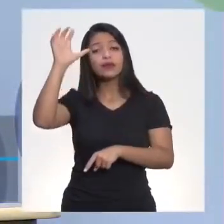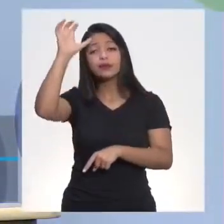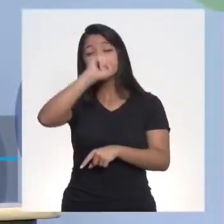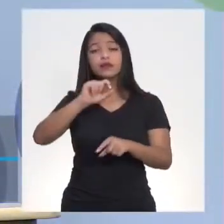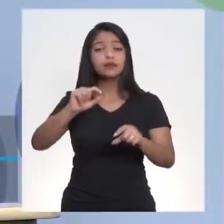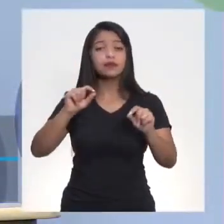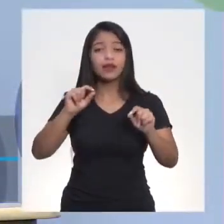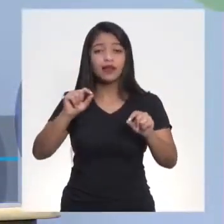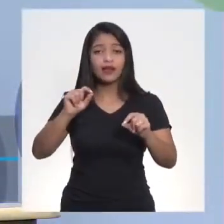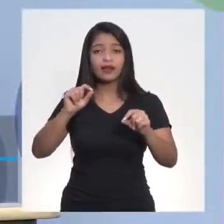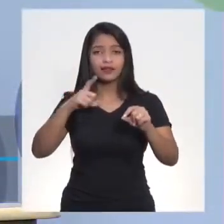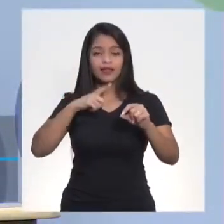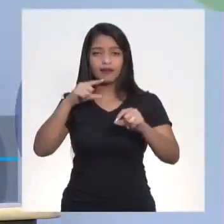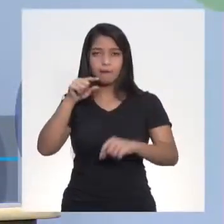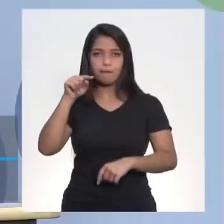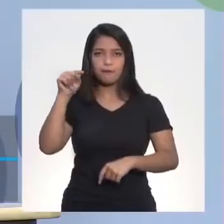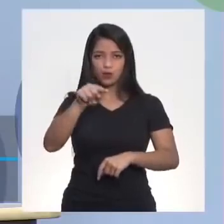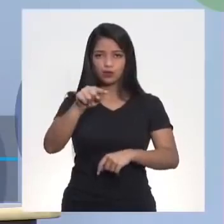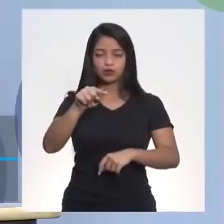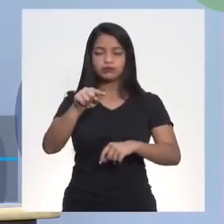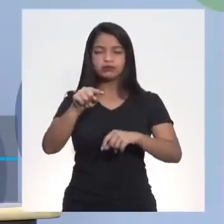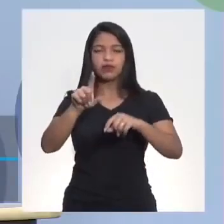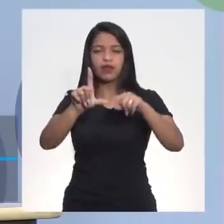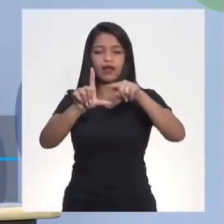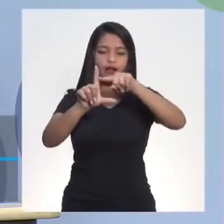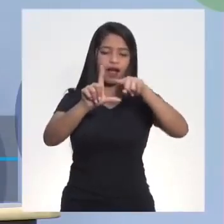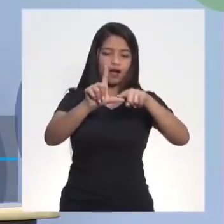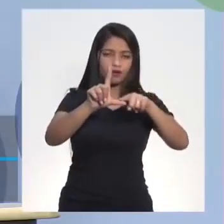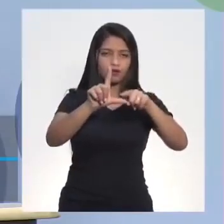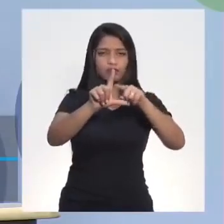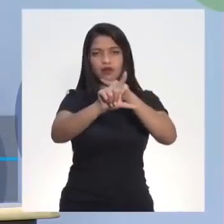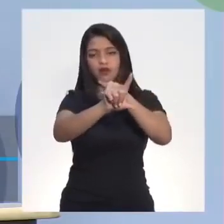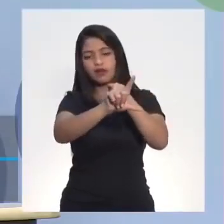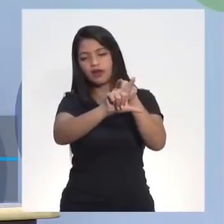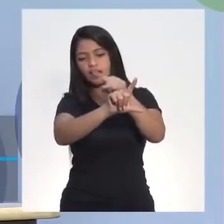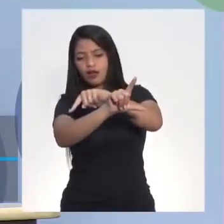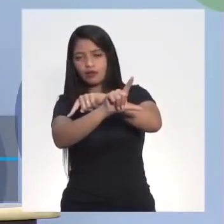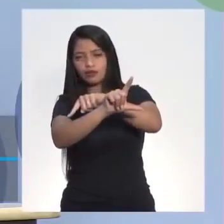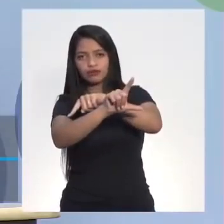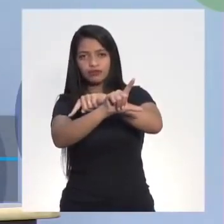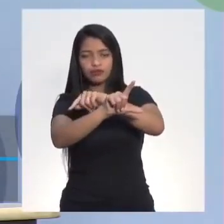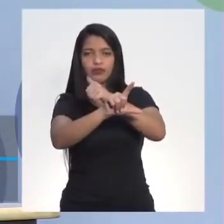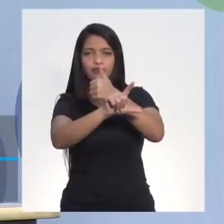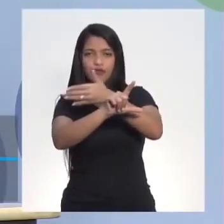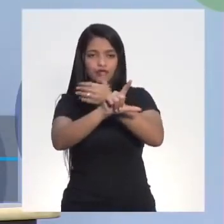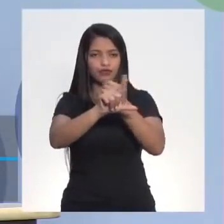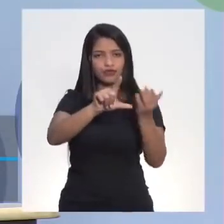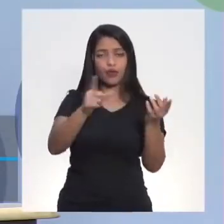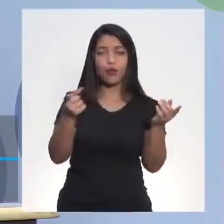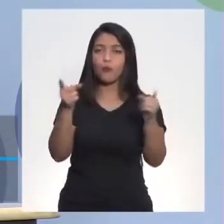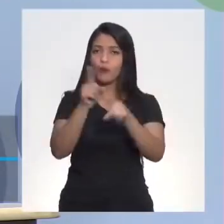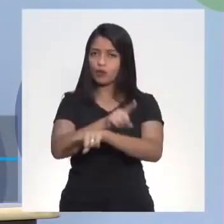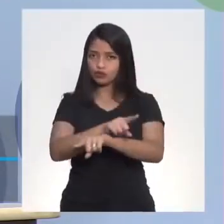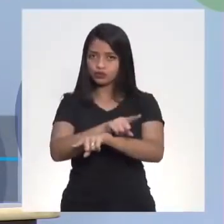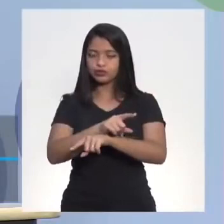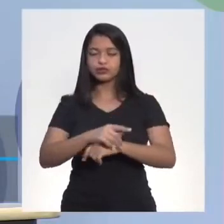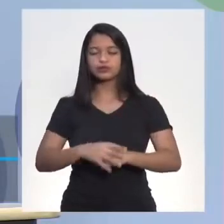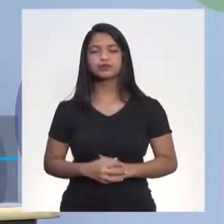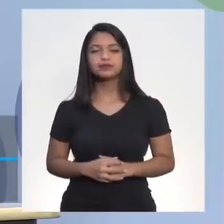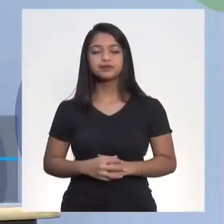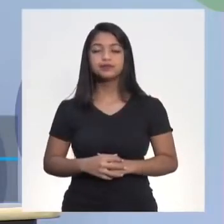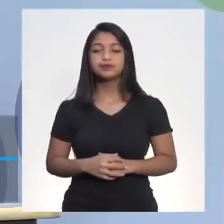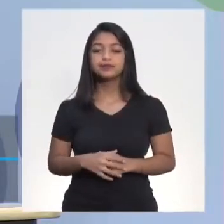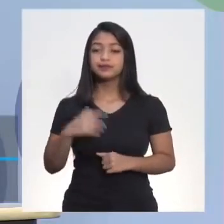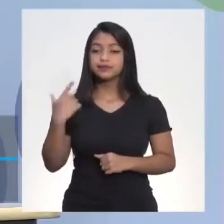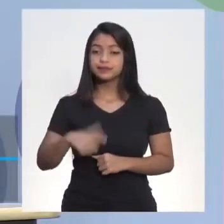dos lados opostos, que é o que o Jonas comentou agora entre o B e o D, por exemplo. E